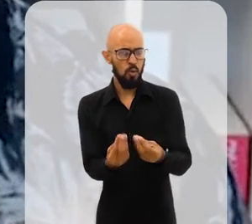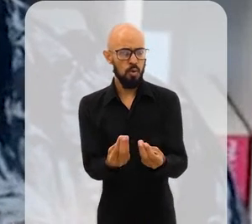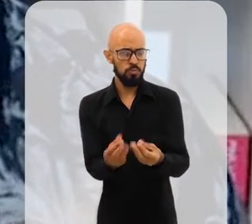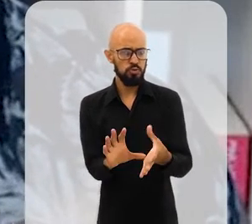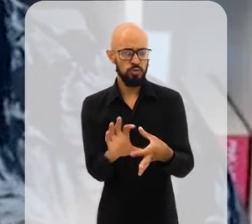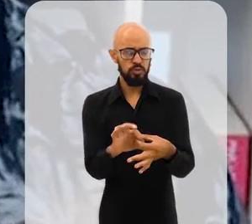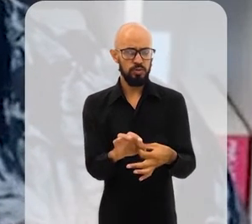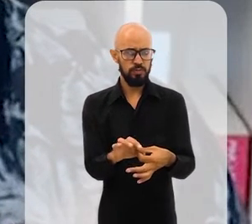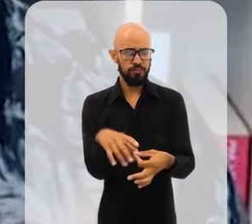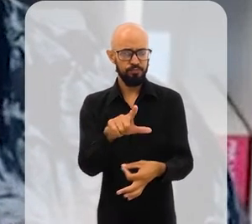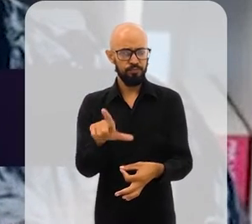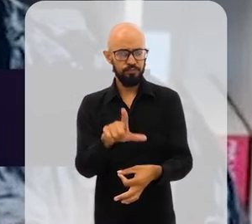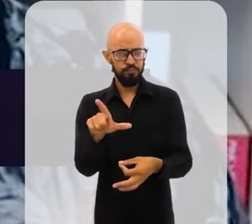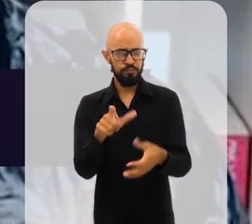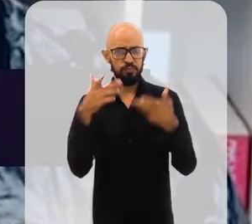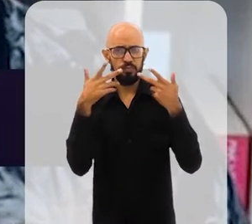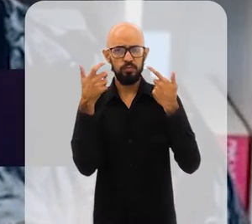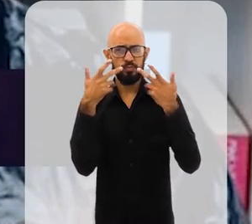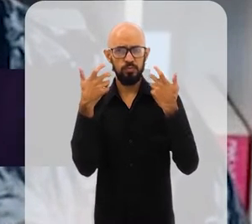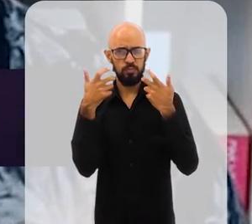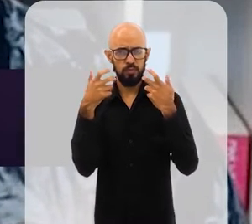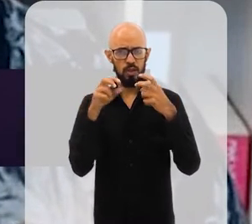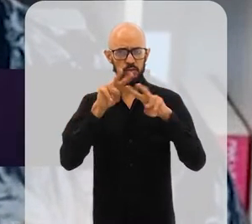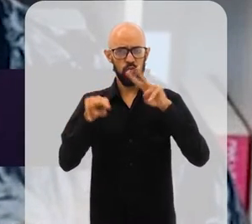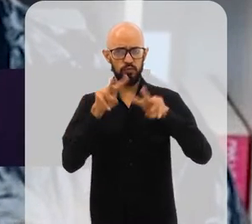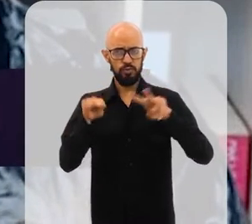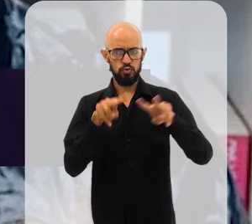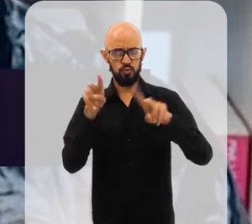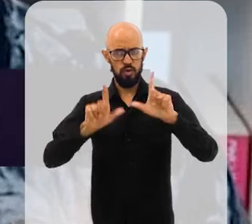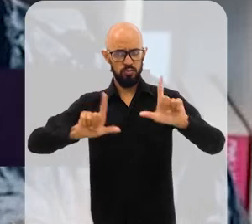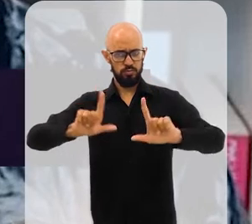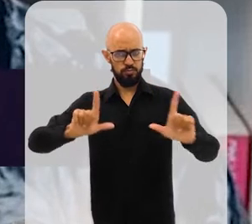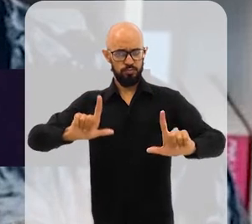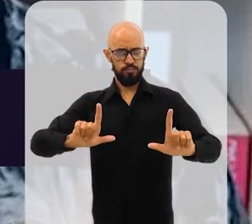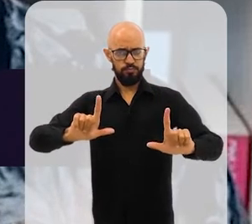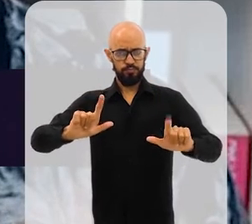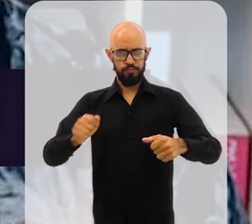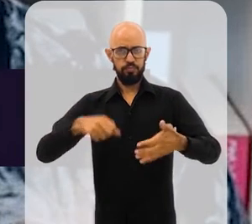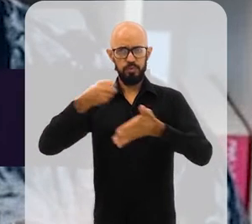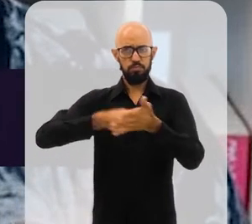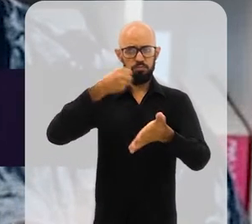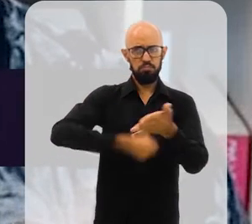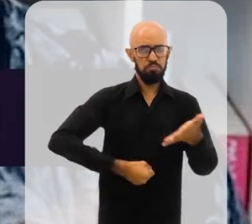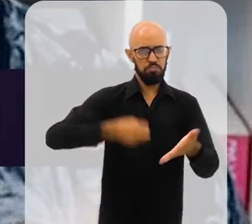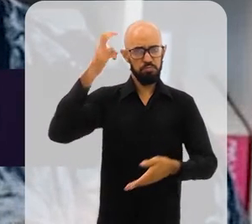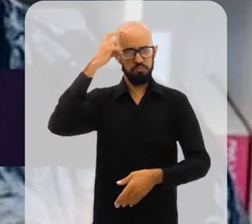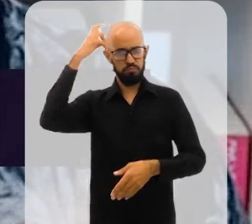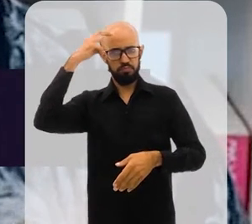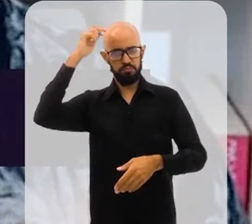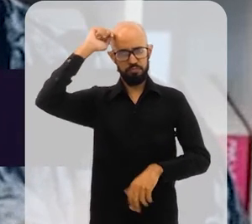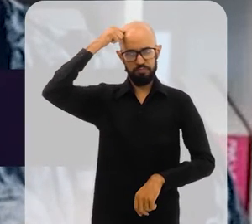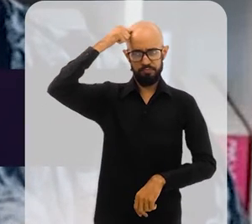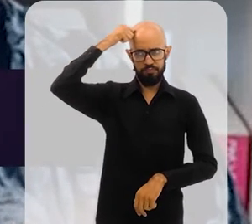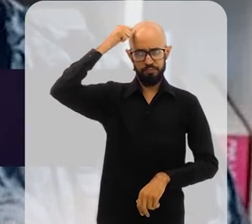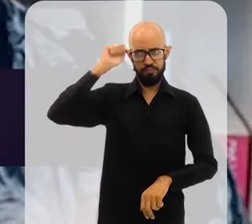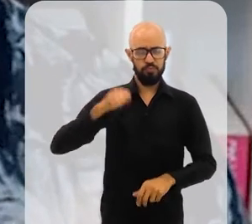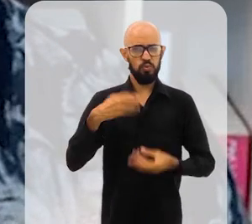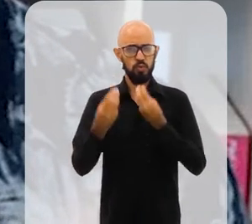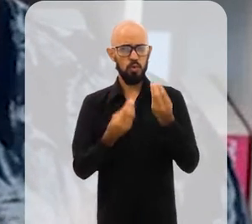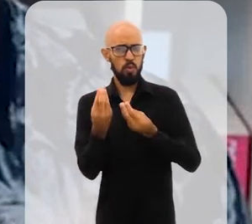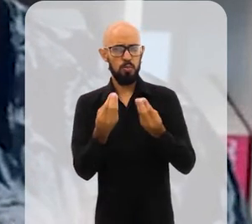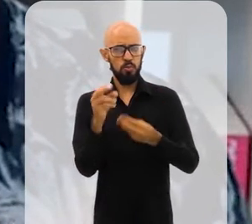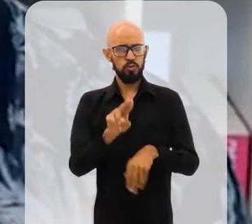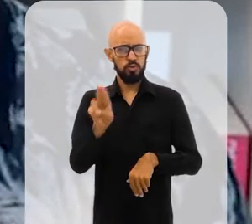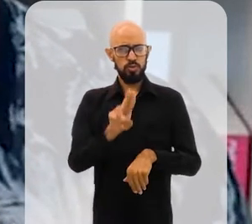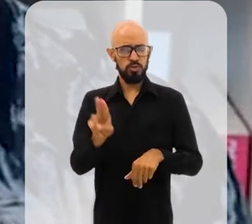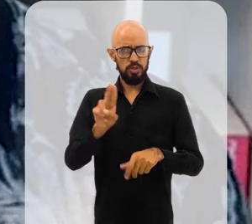Como se conectam os mundos da literatura, do teatro e do audiovisual numa perspectiva da militância e da intelectualidade negras?